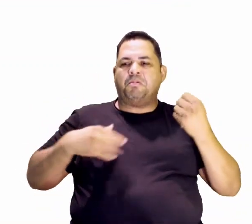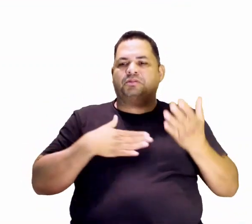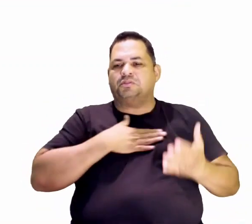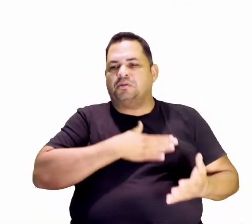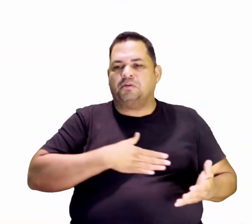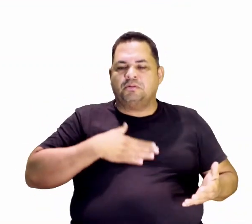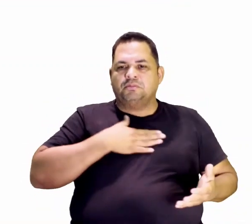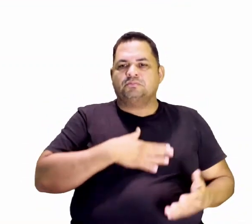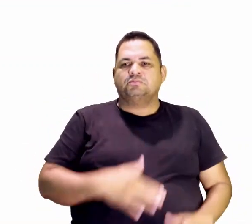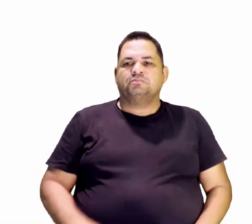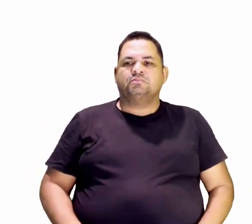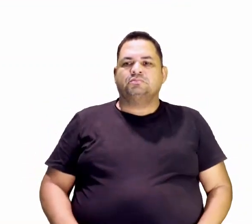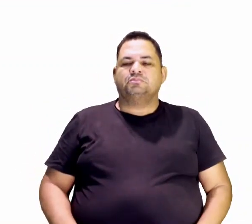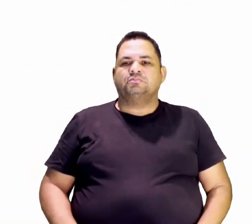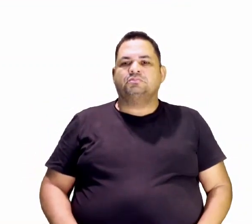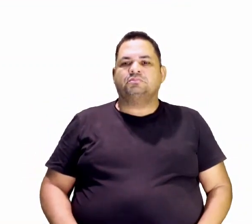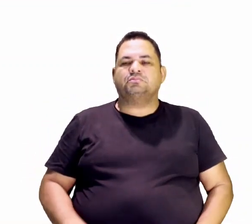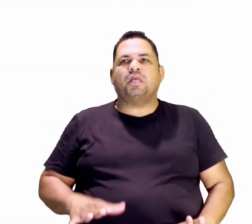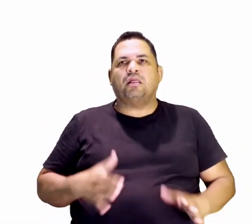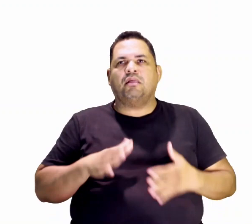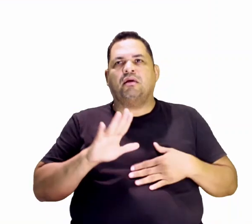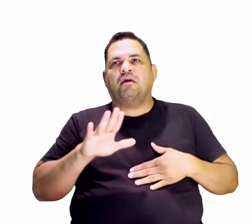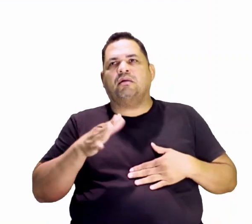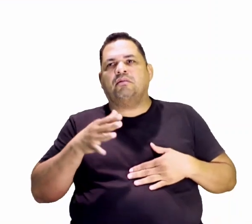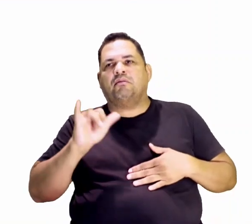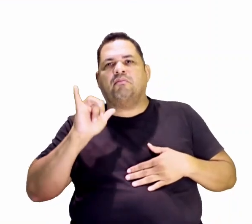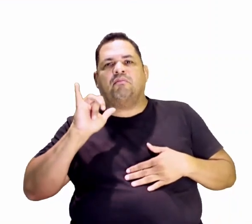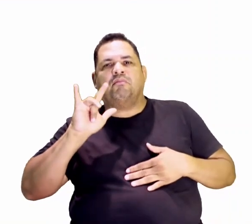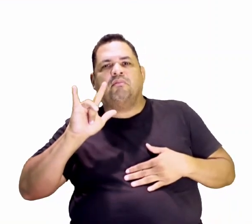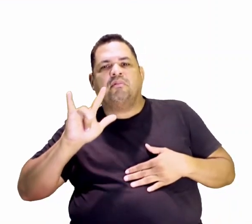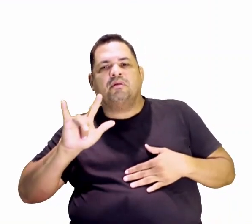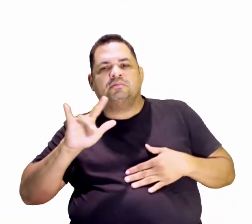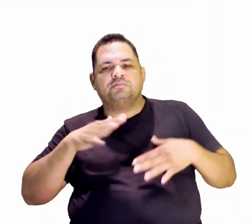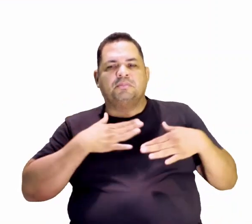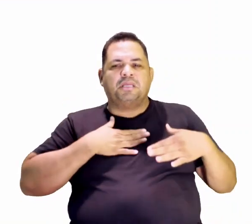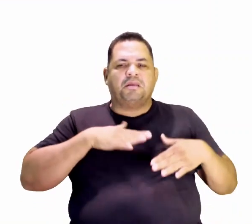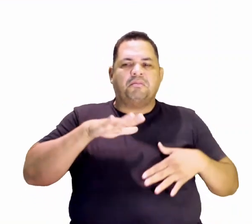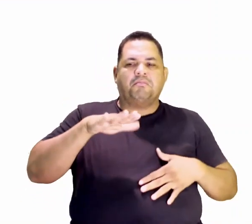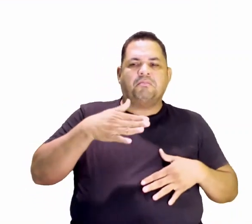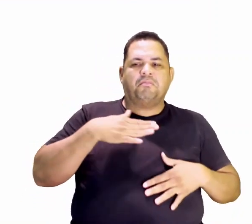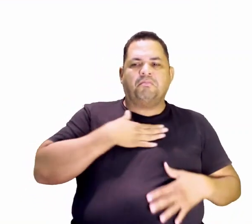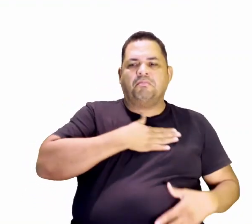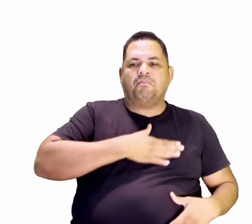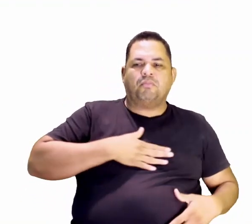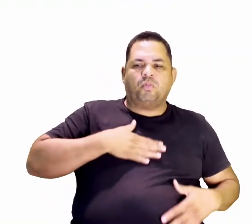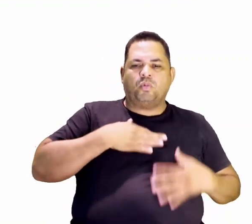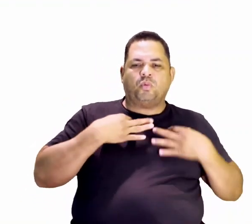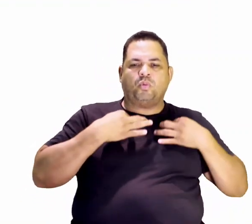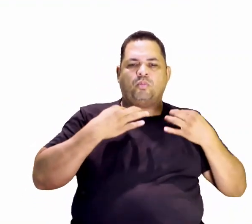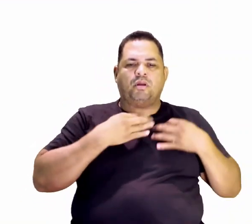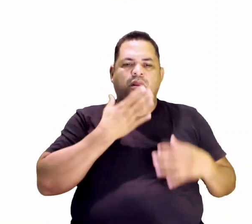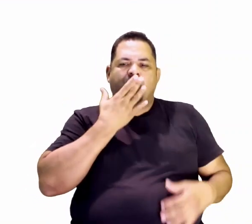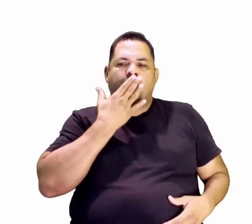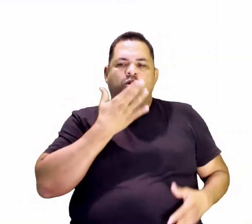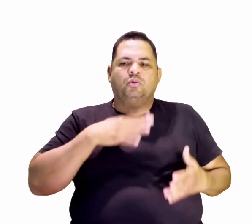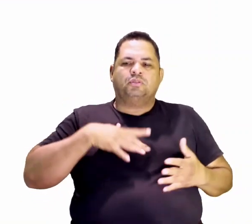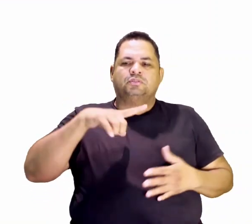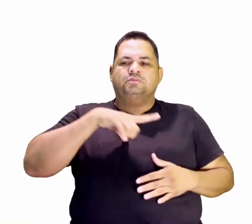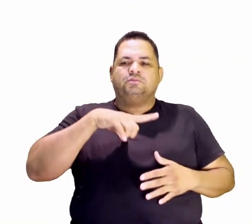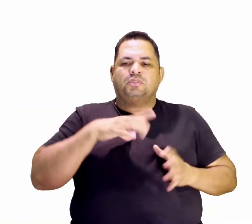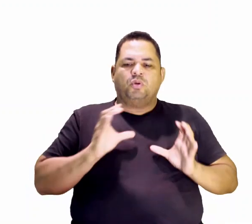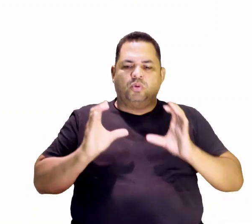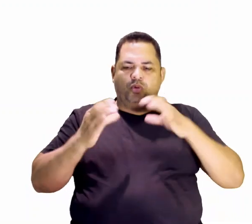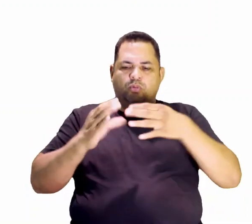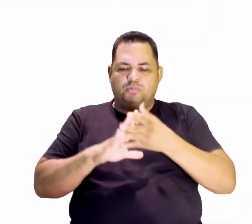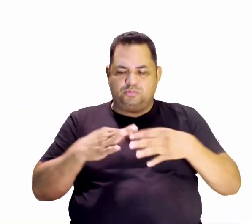Não, prof, eu gosto mais daquele rock mais melody. Não, prof, eu já gosto mais de umas roupas coloridas e eu tenho um grupo que se amarra em vestir